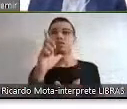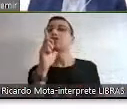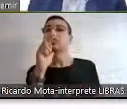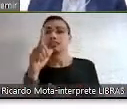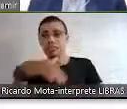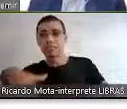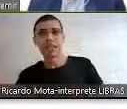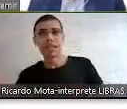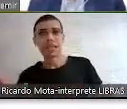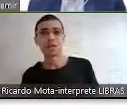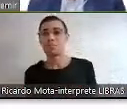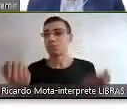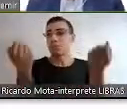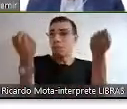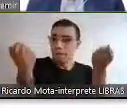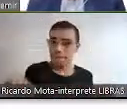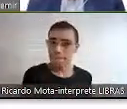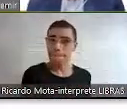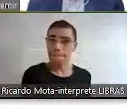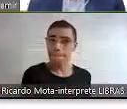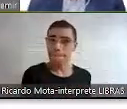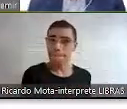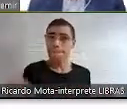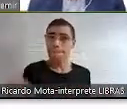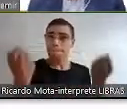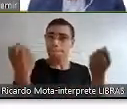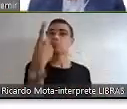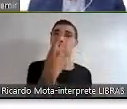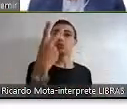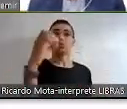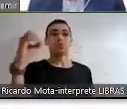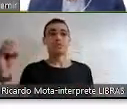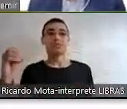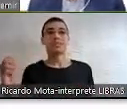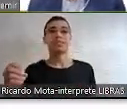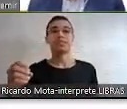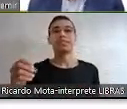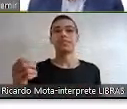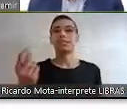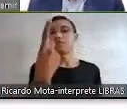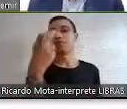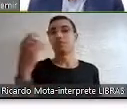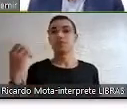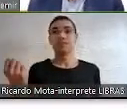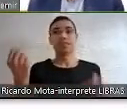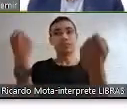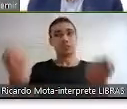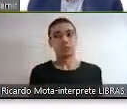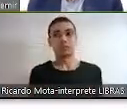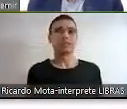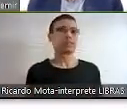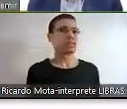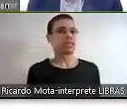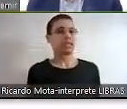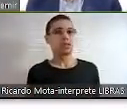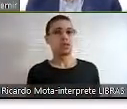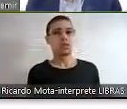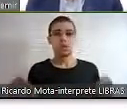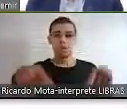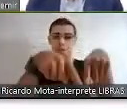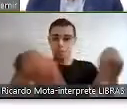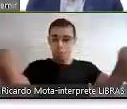Qual é a área desse 1.200 quilos iria ocupar? Aproximadamente 1,5 metro de área, 1,5 metro quadrado de